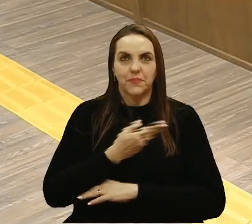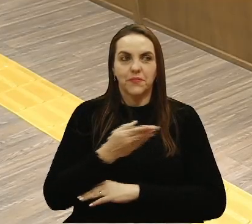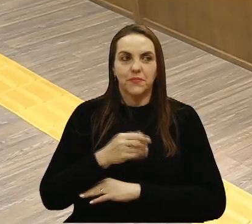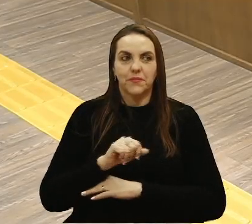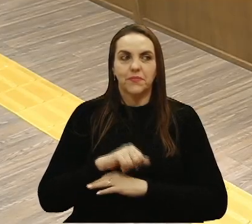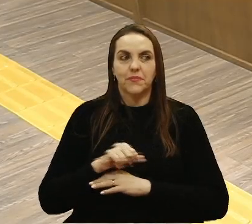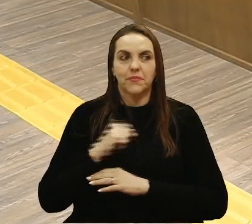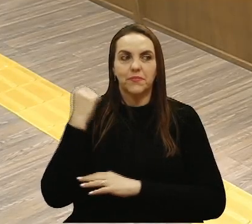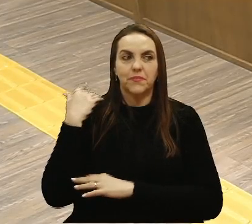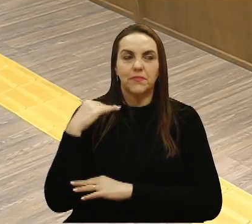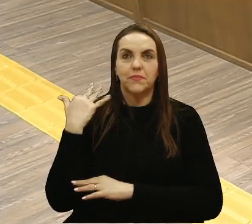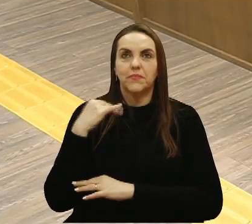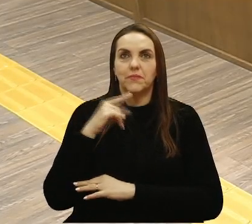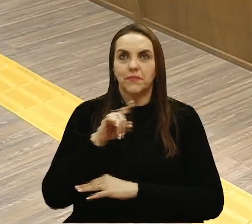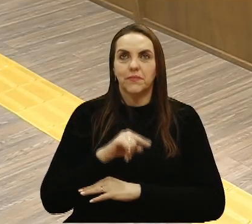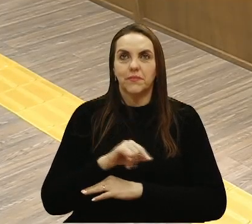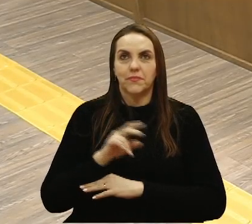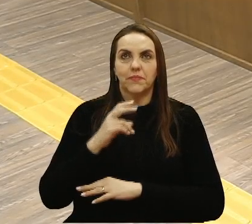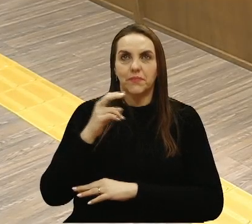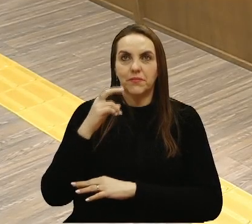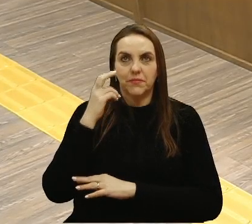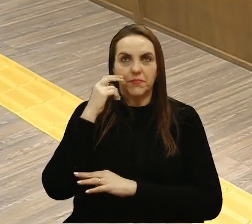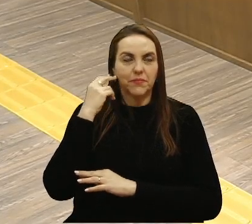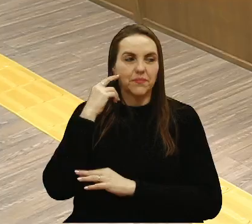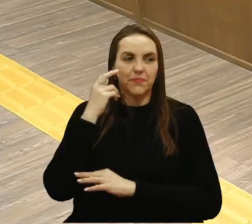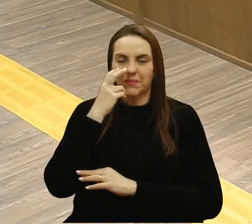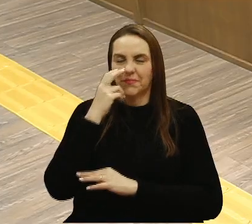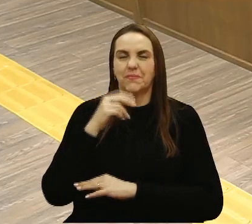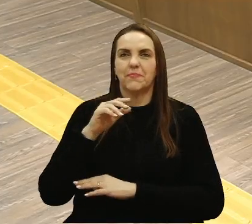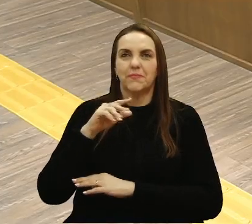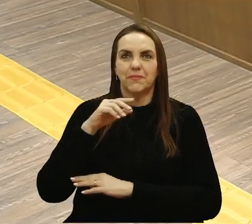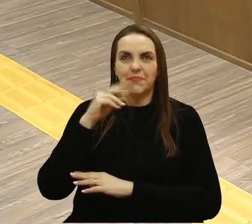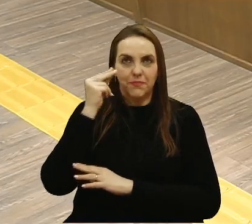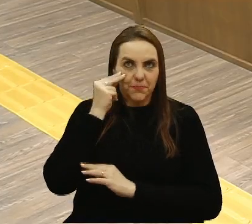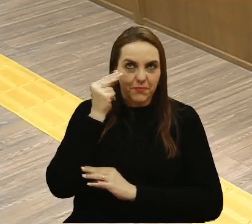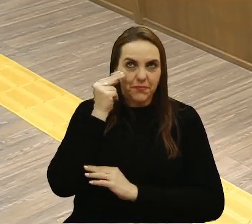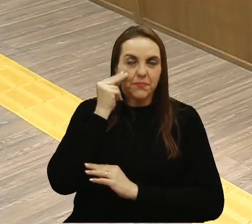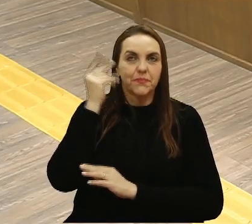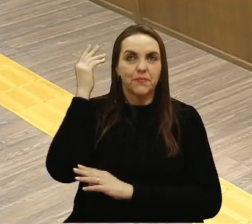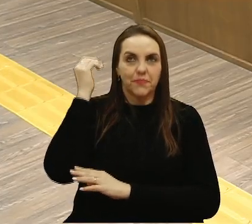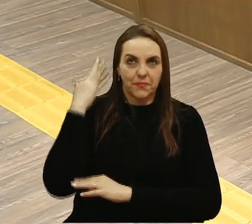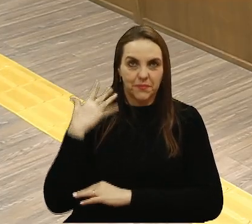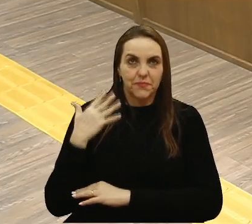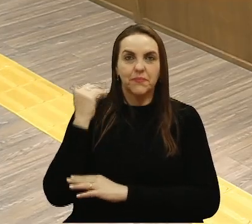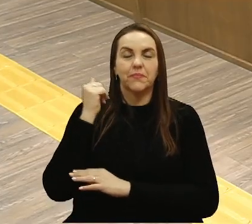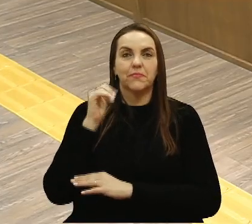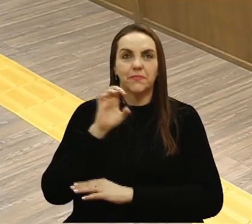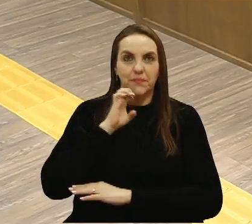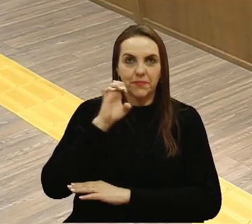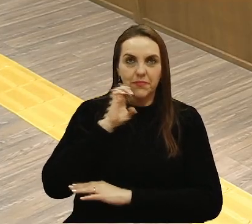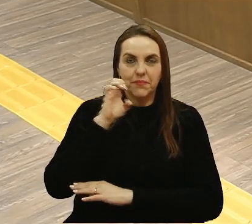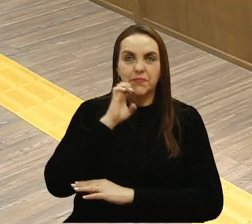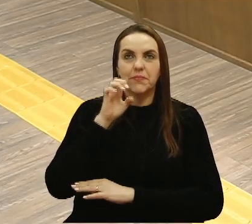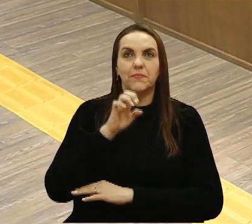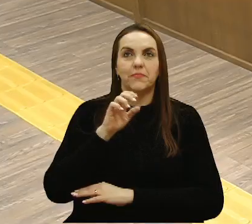Malman, Andressa Marques, Caleb Garbim, Capitão Ramon, Cláudio Libardi, Daiane Melo, Estela Balardim, Iago Morandi,